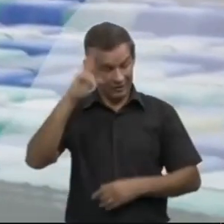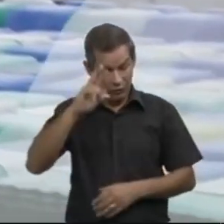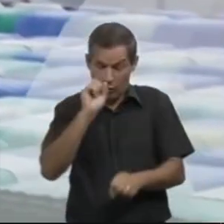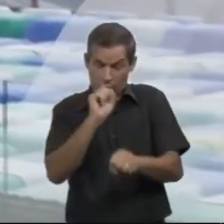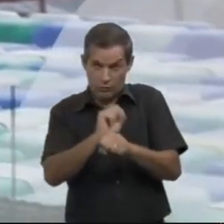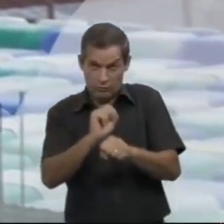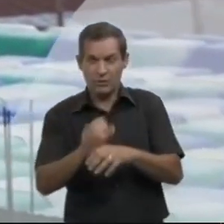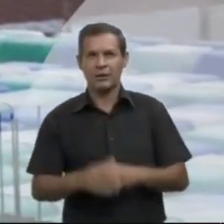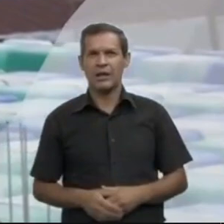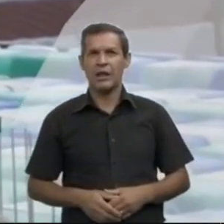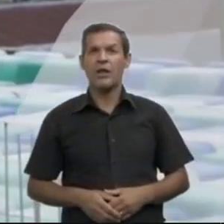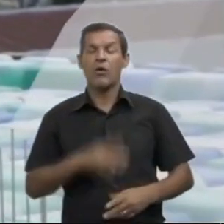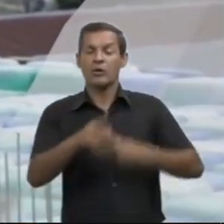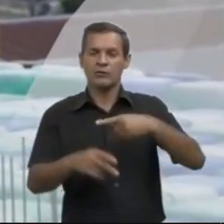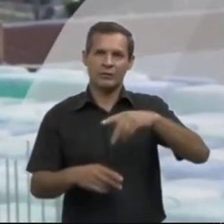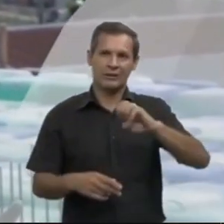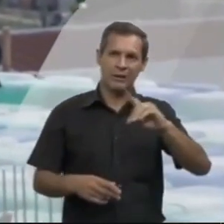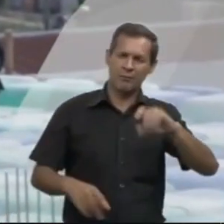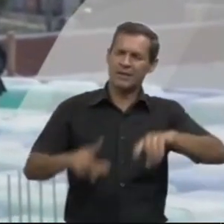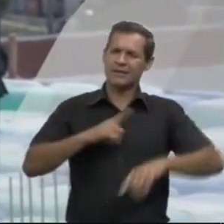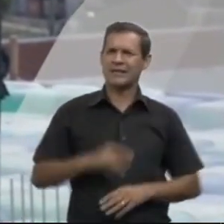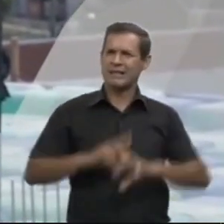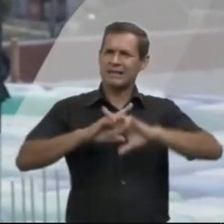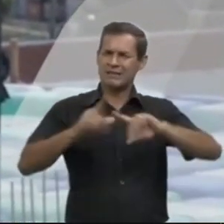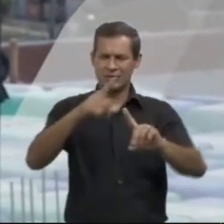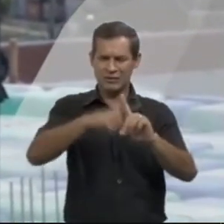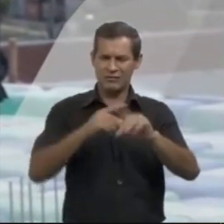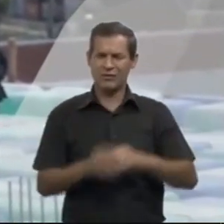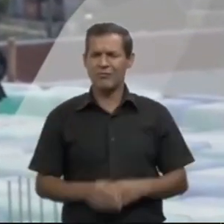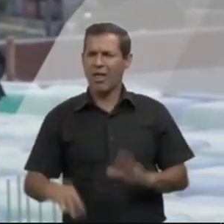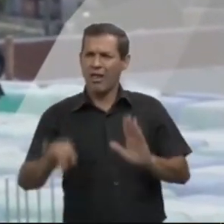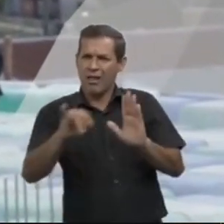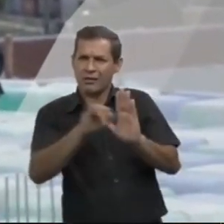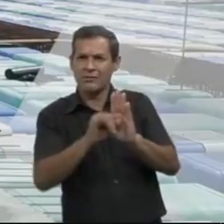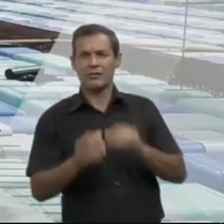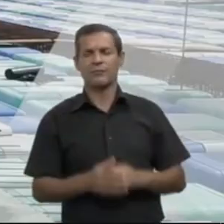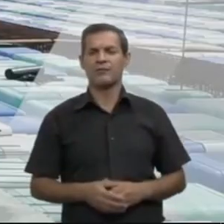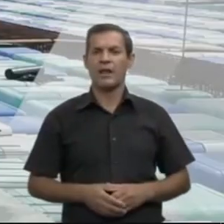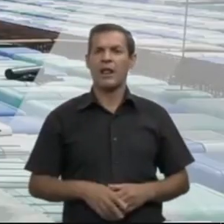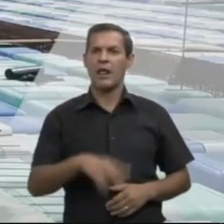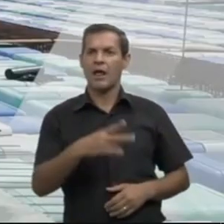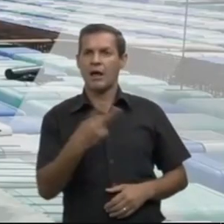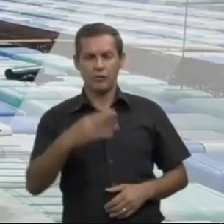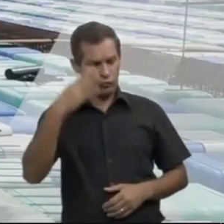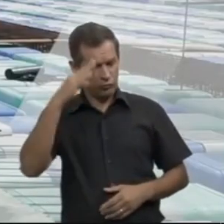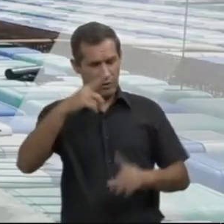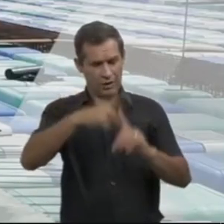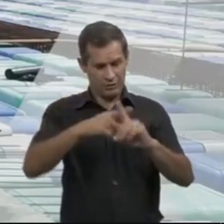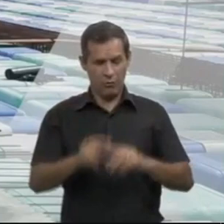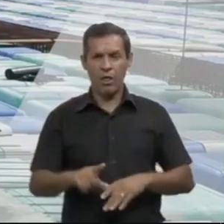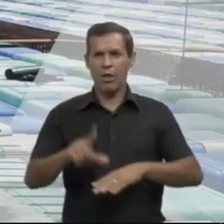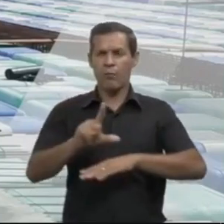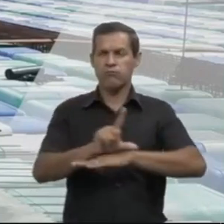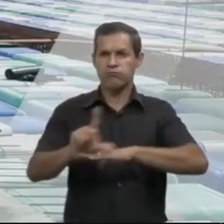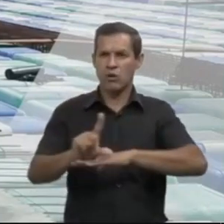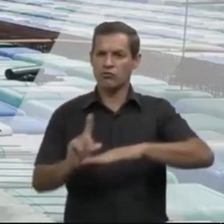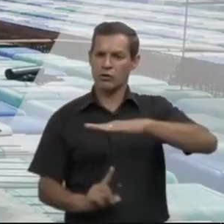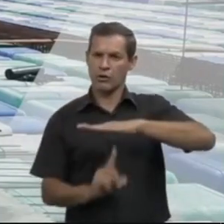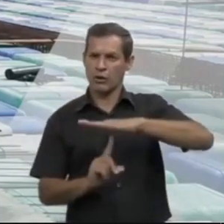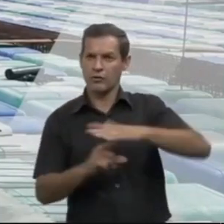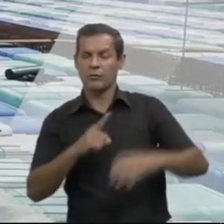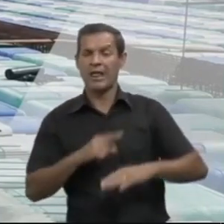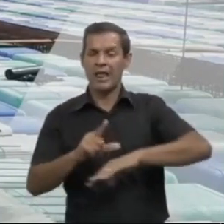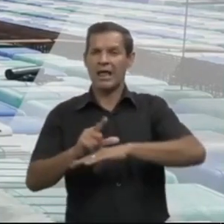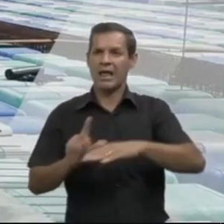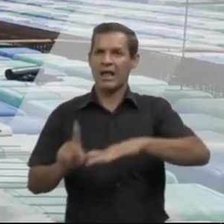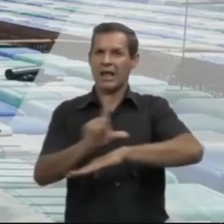para por aí. Segundo Pedro, há mais de uma tipologia a ser identificada. As duas principais tipologias de laje cogumelo que a gente tem seria